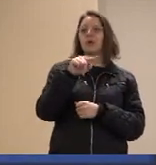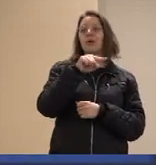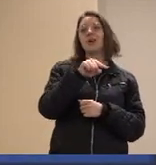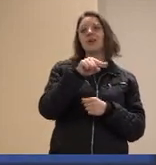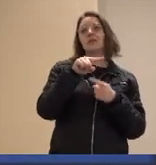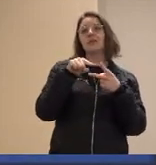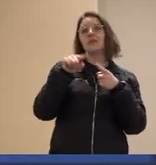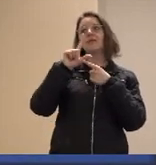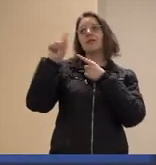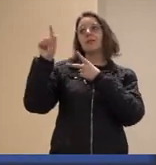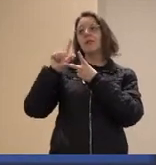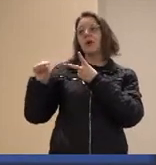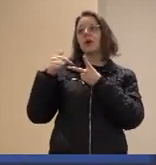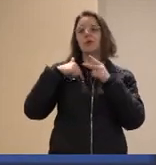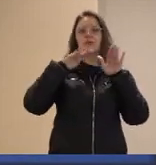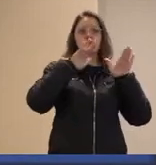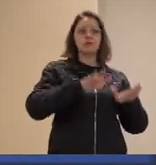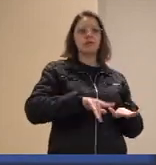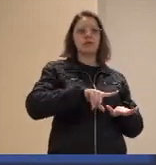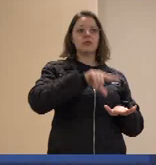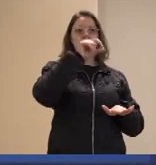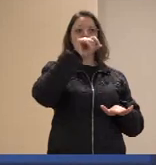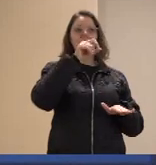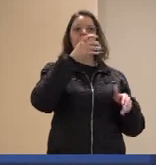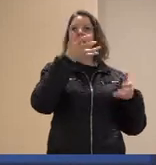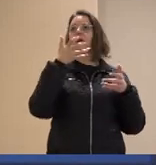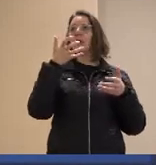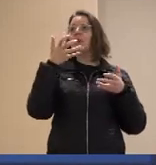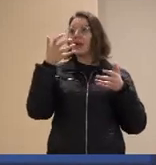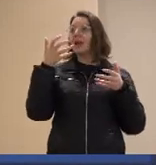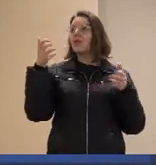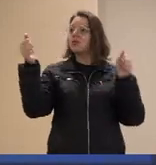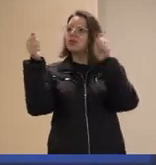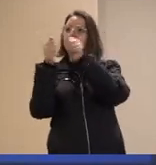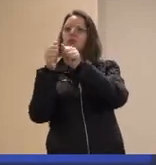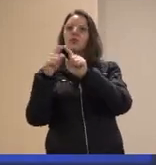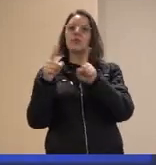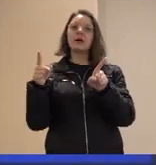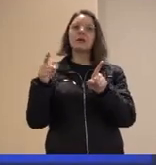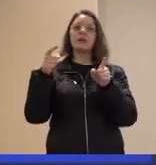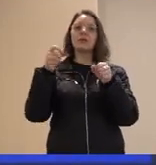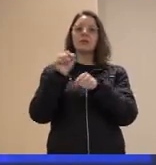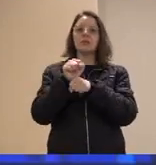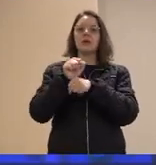ficar. Eu ainda quero tentar ir embora com eles, só que tô esperando o momento certo.